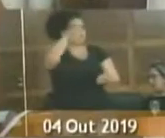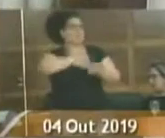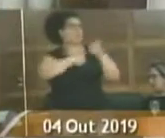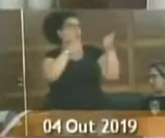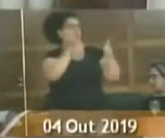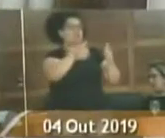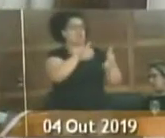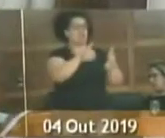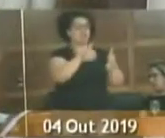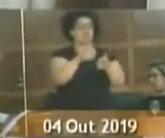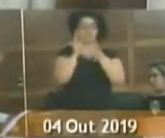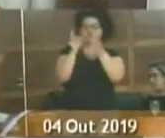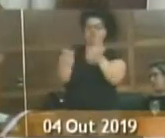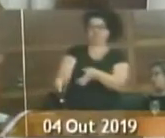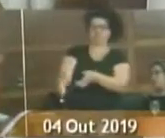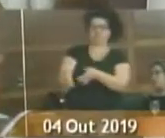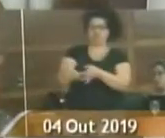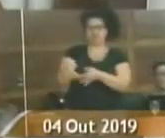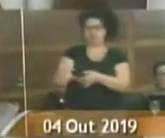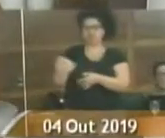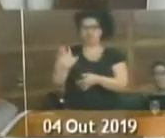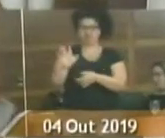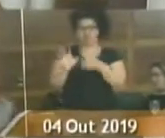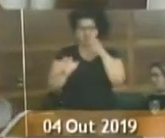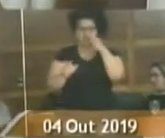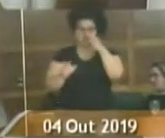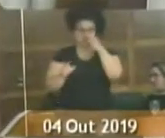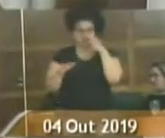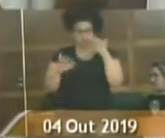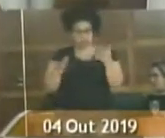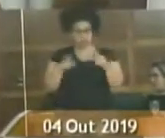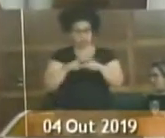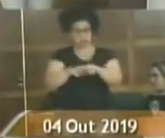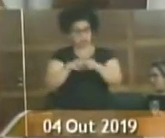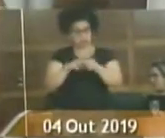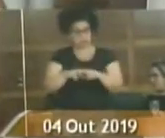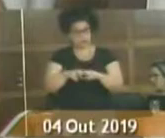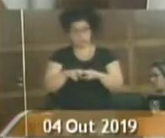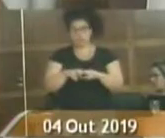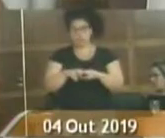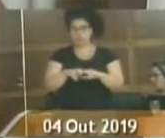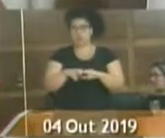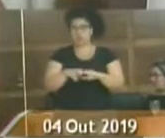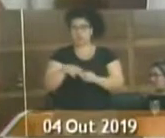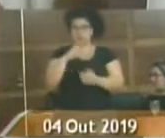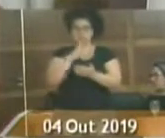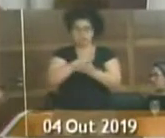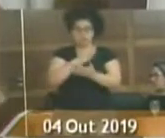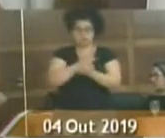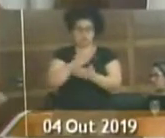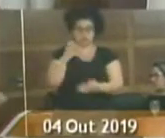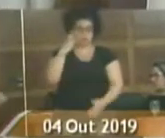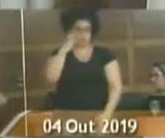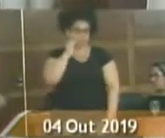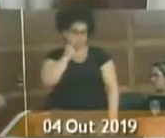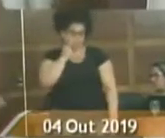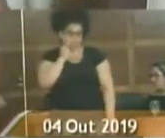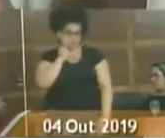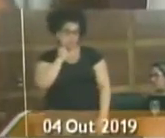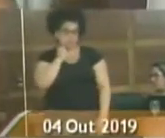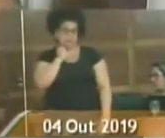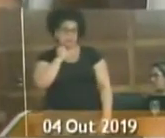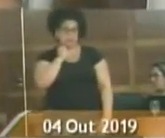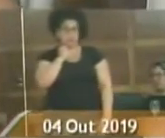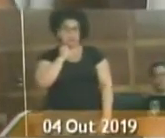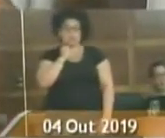alternativa é abandonar aquela vida. Então, por isso que toda a adoção, toda